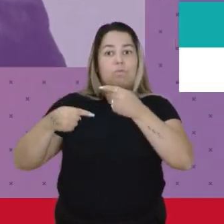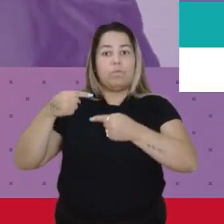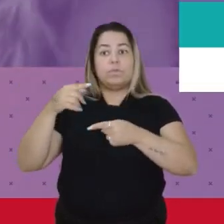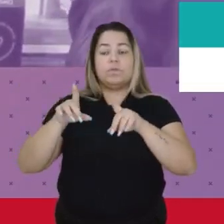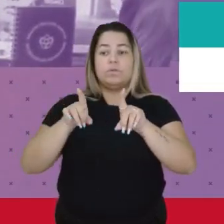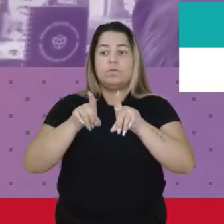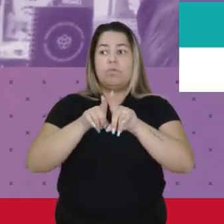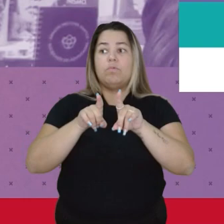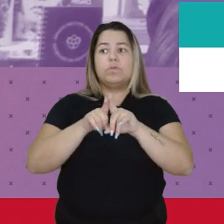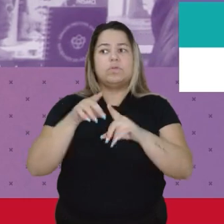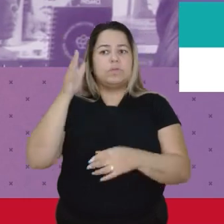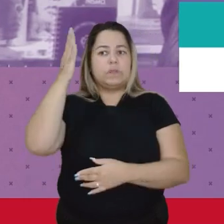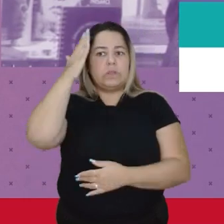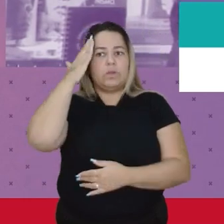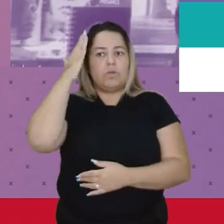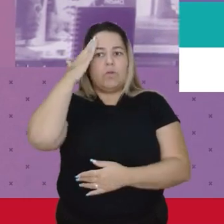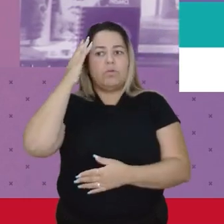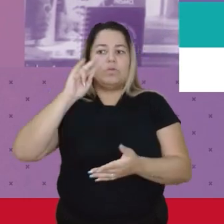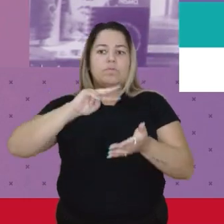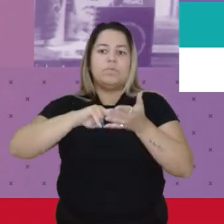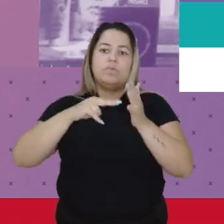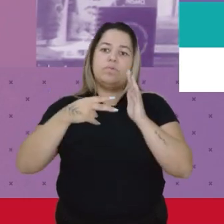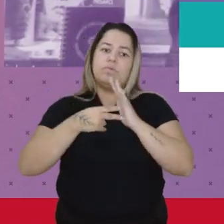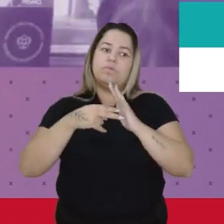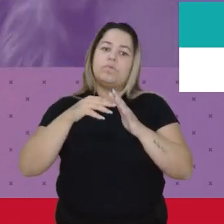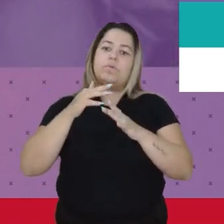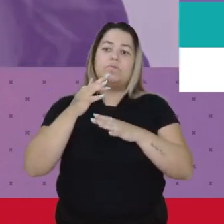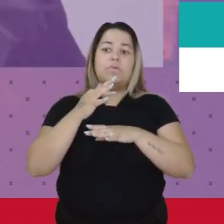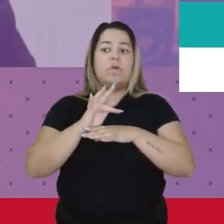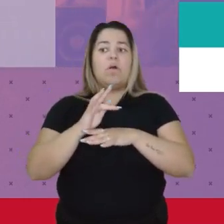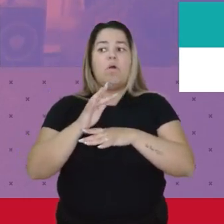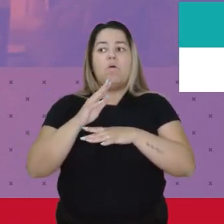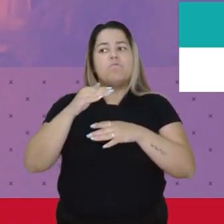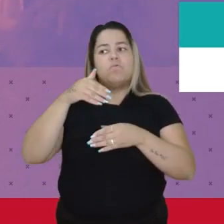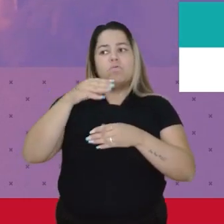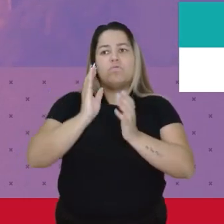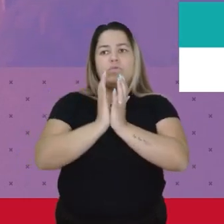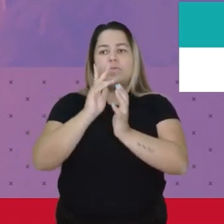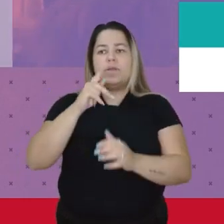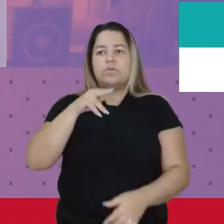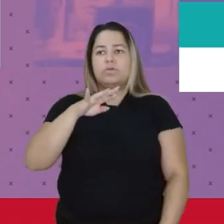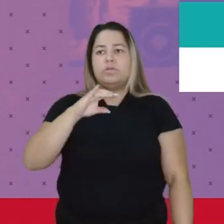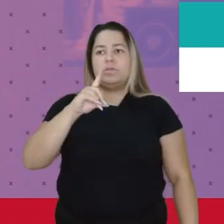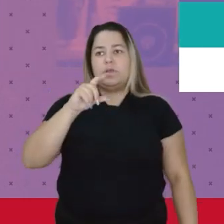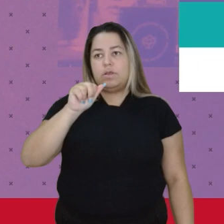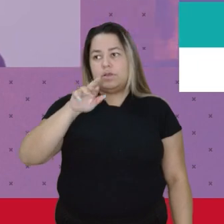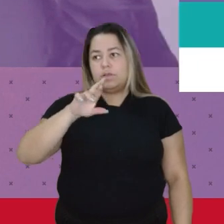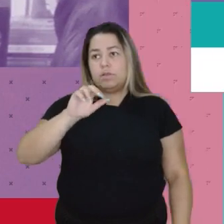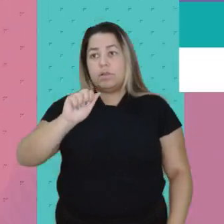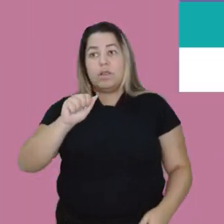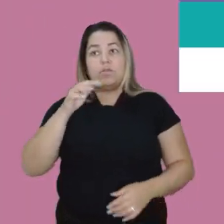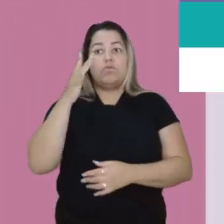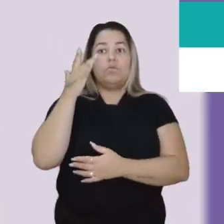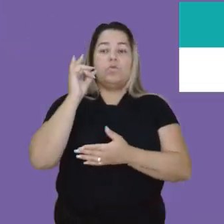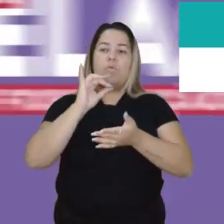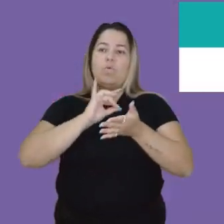E você sabe o que são as federações partidárias? Então anota aí que este é o tema da aula de